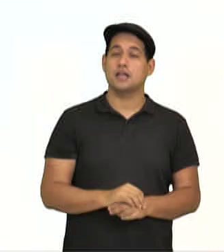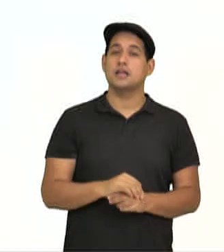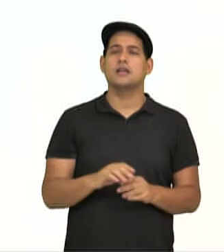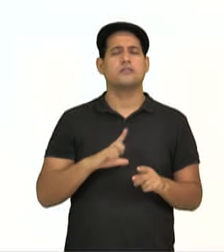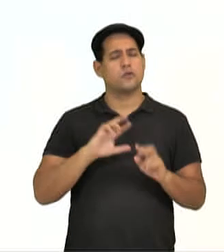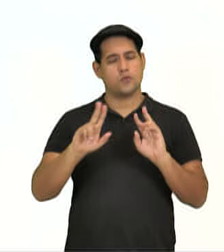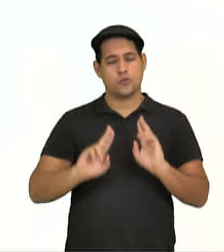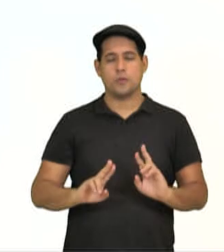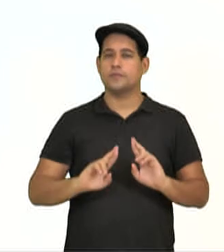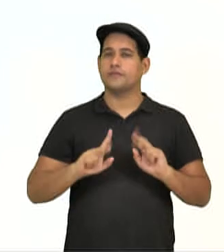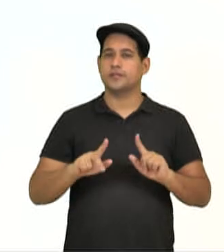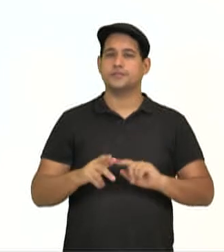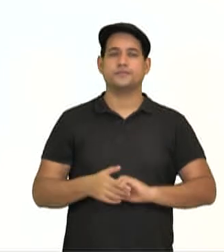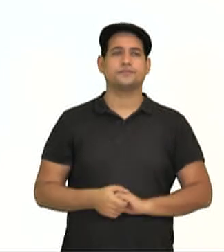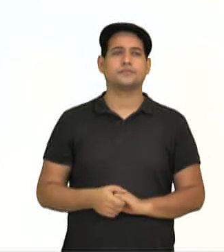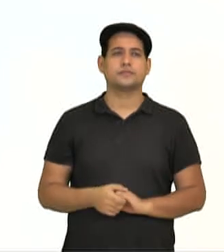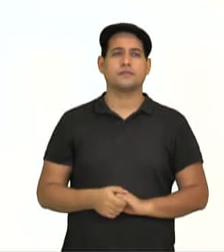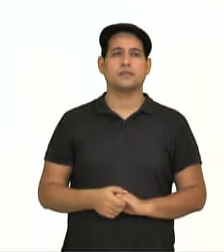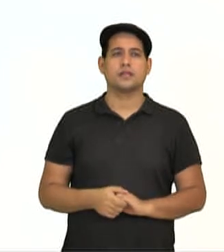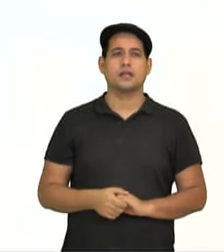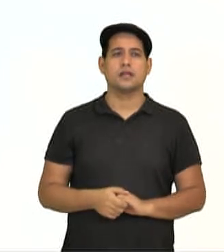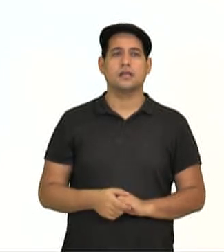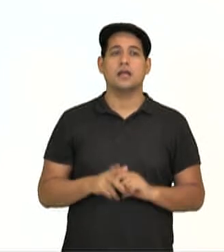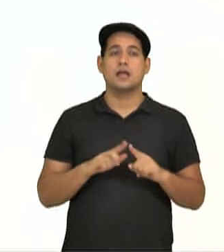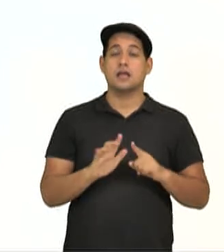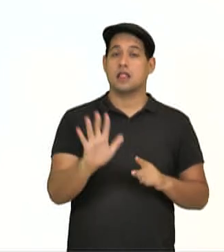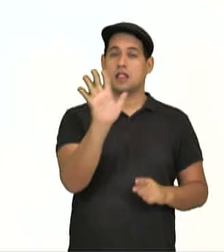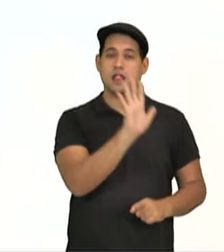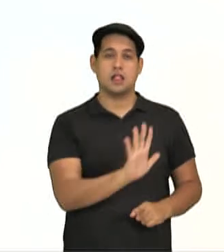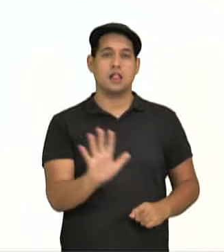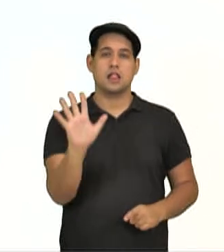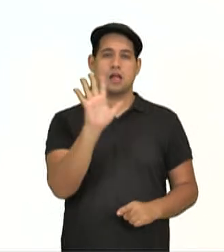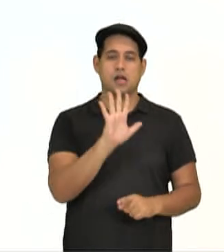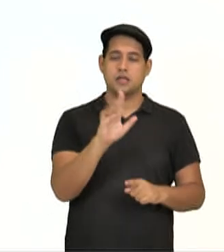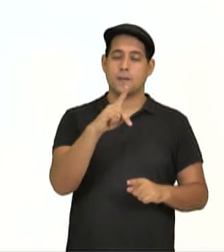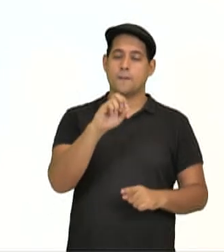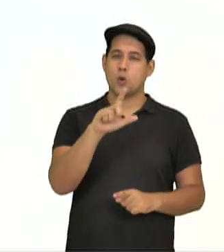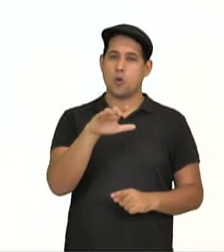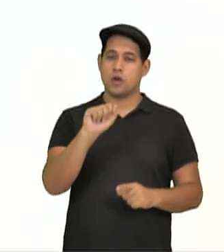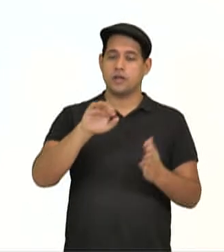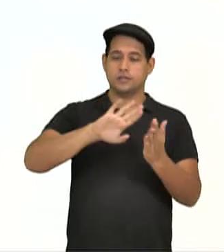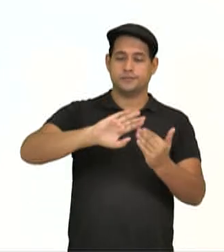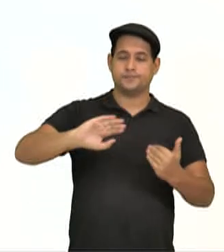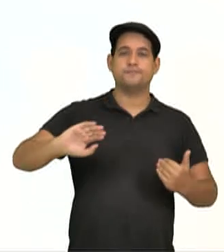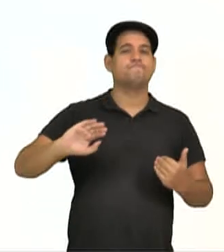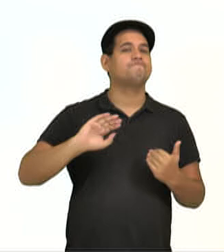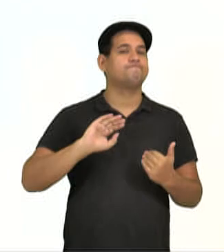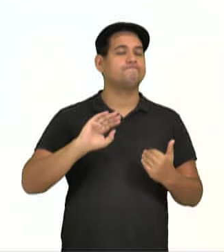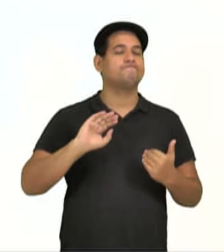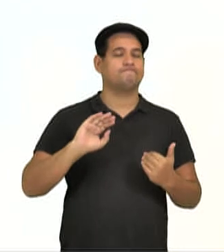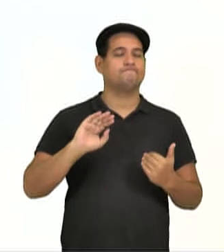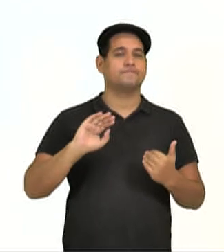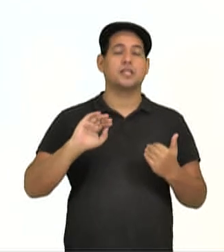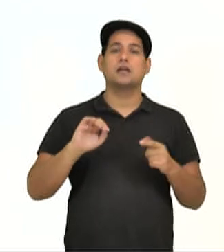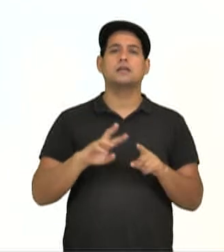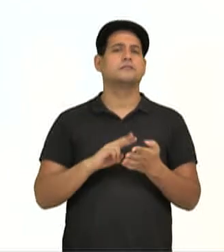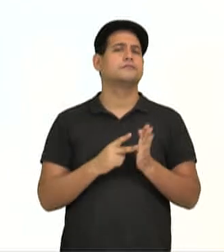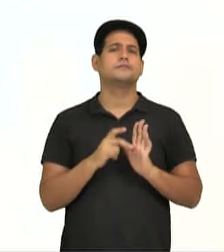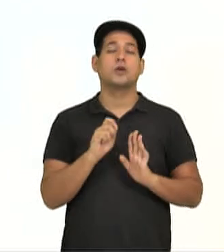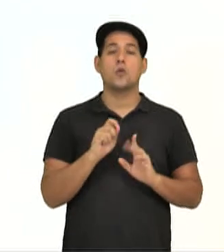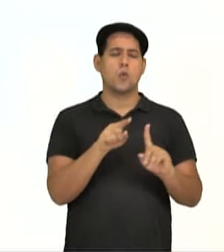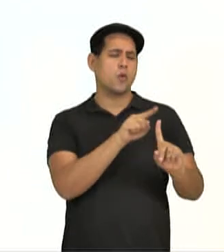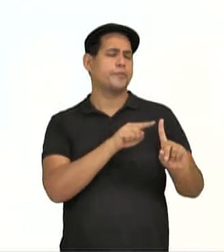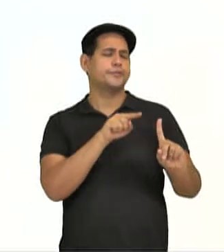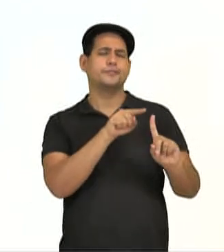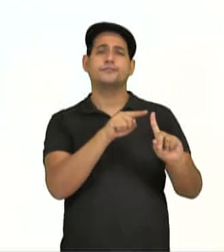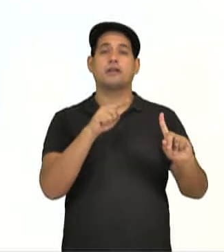Tá? Então, essa faixa de território polonês que separava a Alemanha da Prússia Oriental. Ou seja, o objetivo